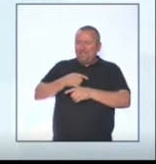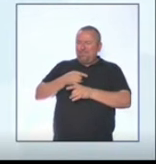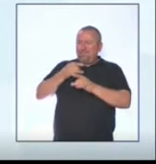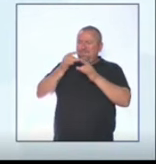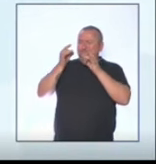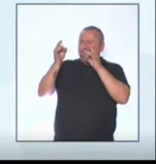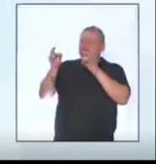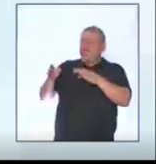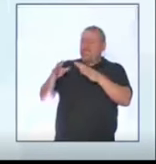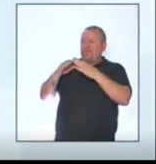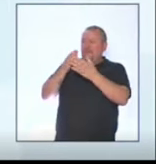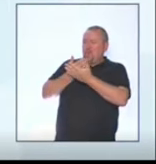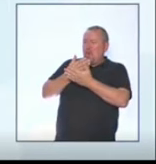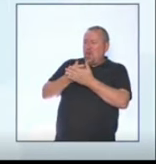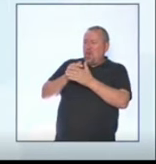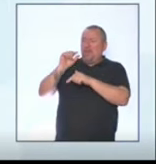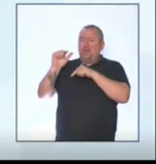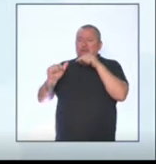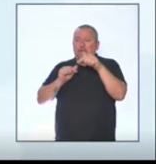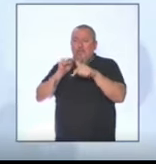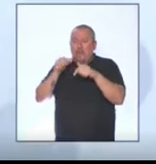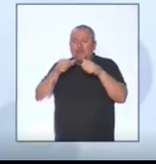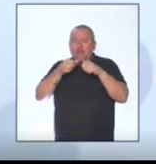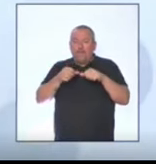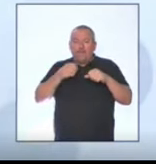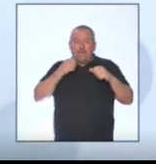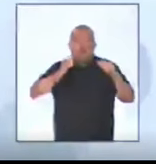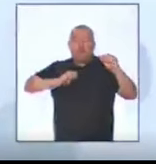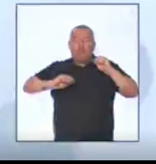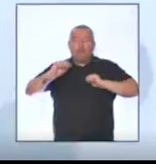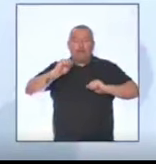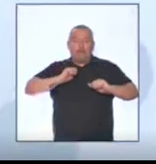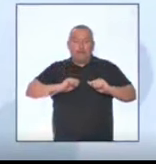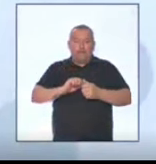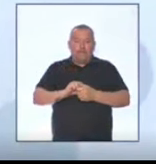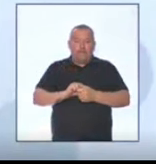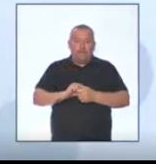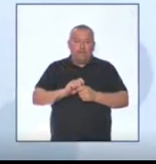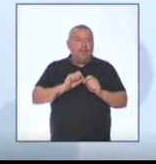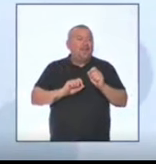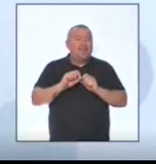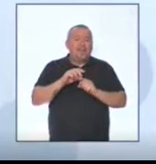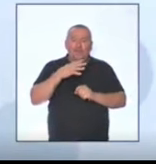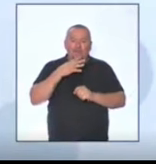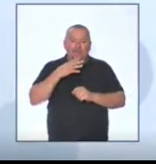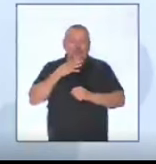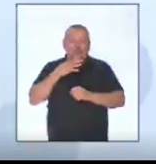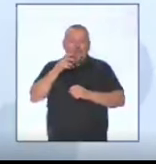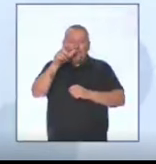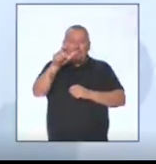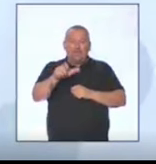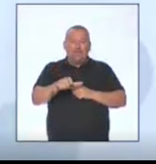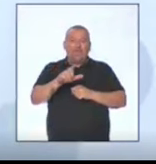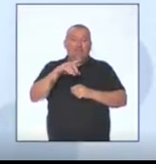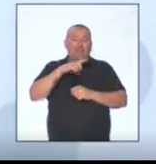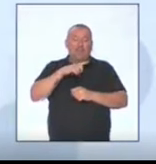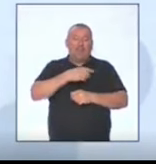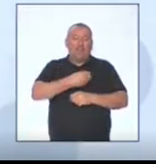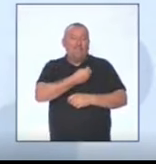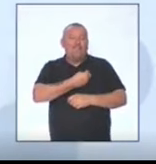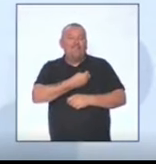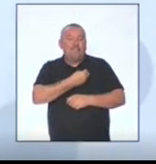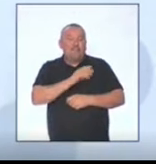escola, do trabalho e ainda ficar doente. Quem aí não conhece então alguma pessoa que já tenha passado